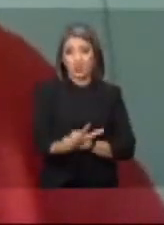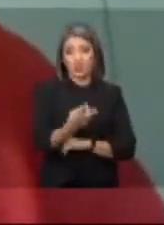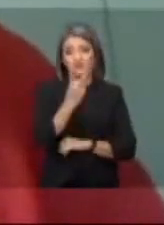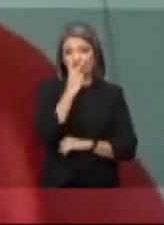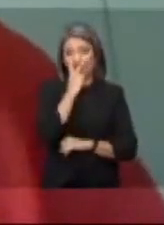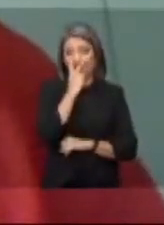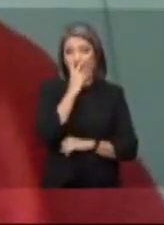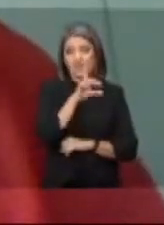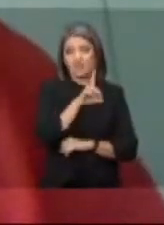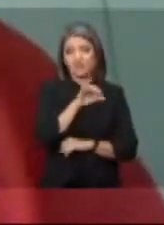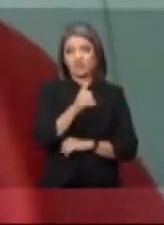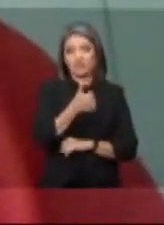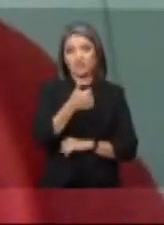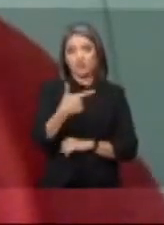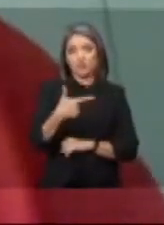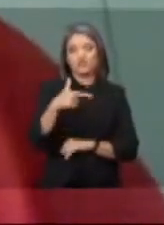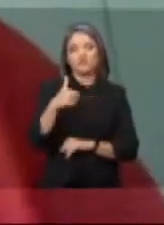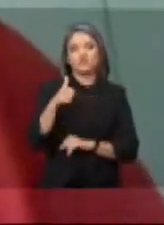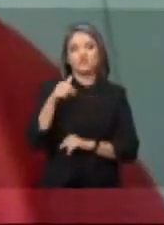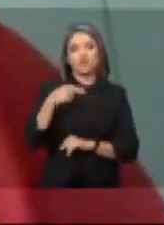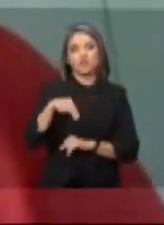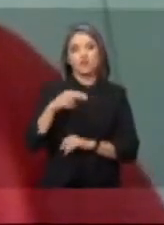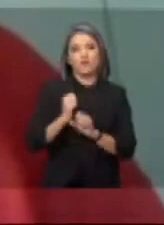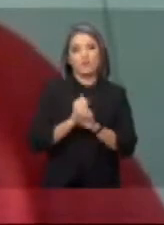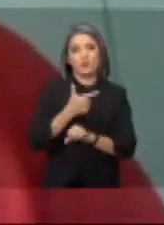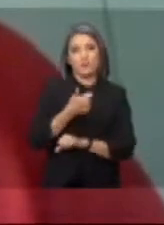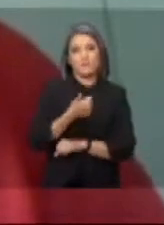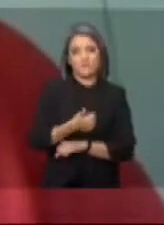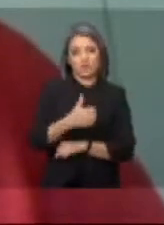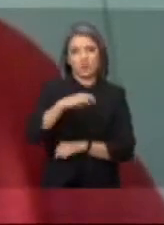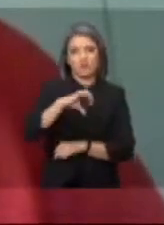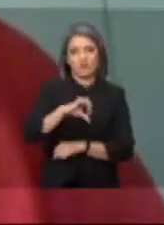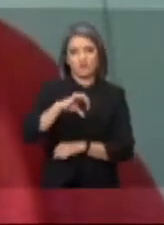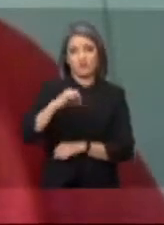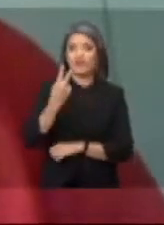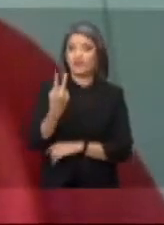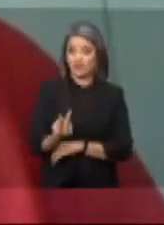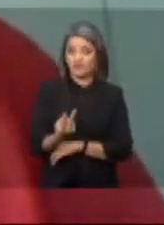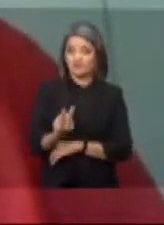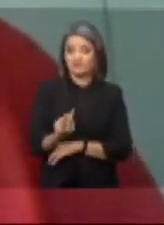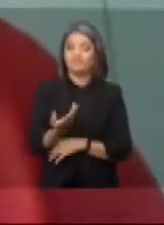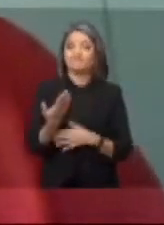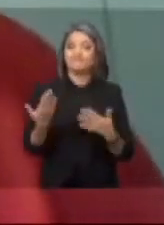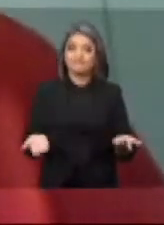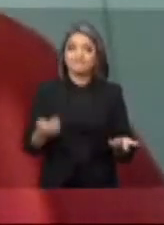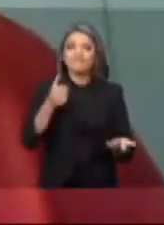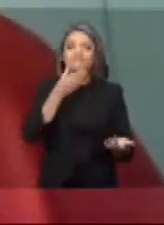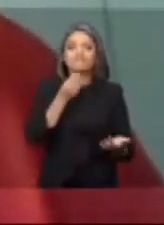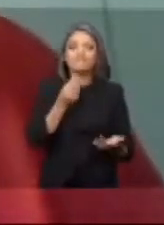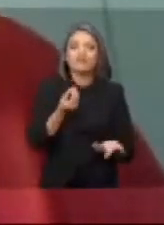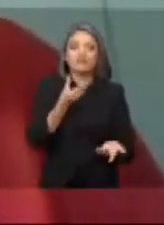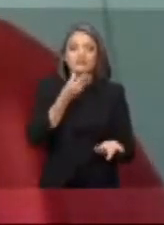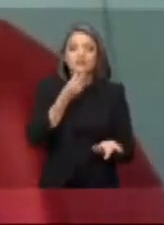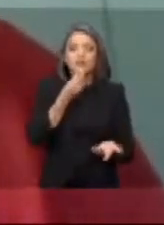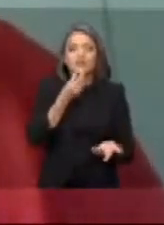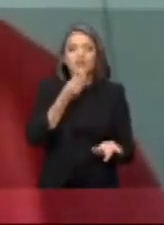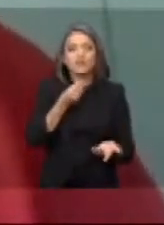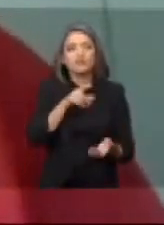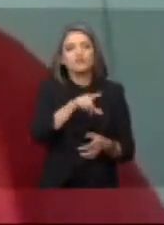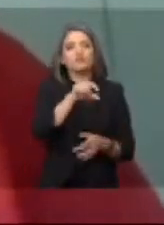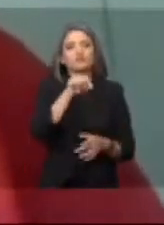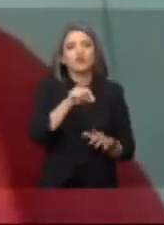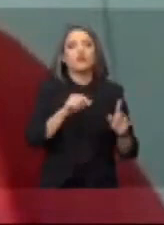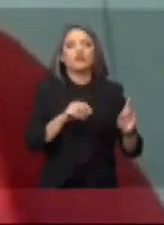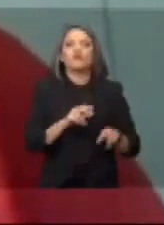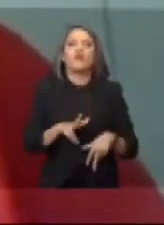dia 12 de novembro de 1992. Foi bem nesse mês, esse menino foi escolhido para falar pelos meninos de rua do